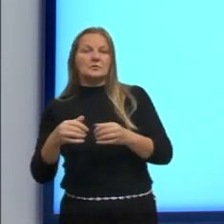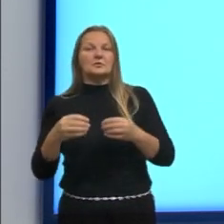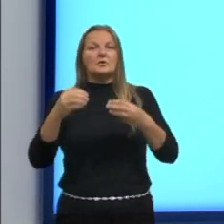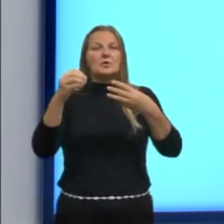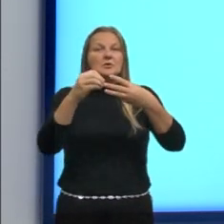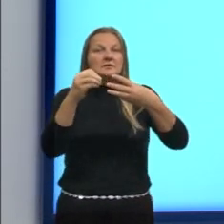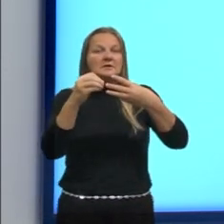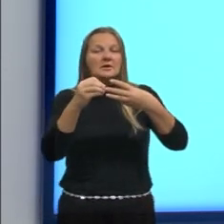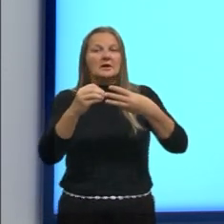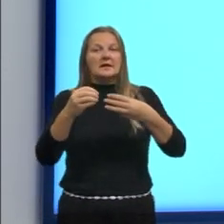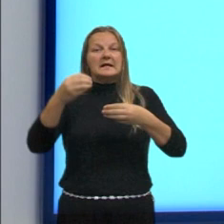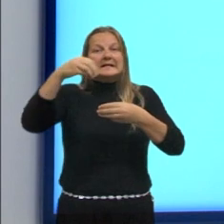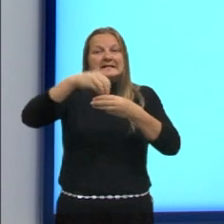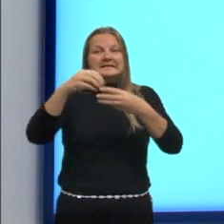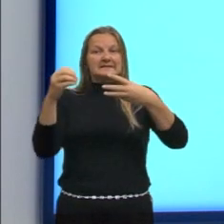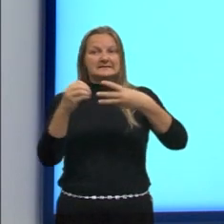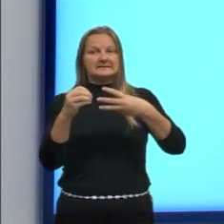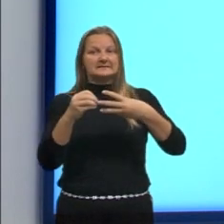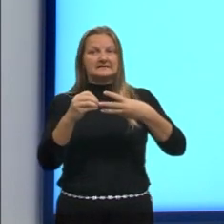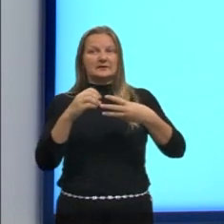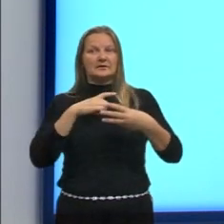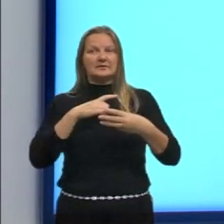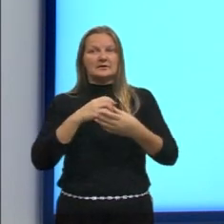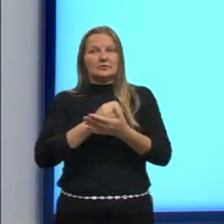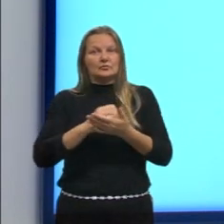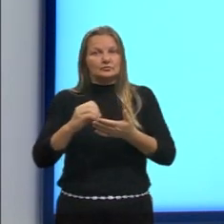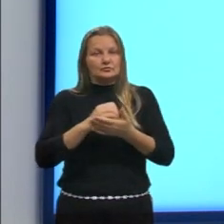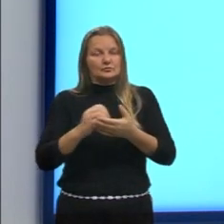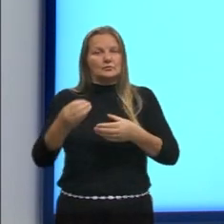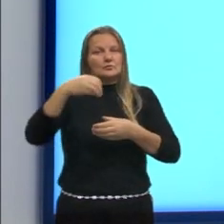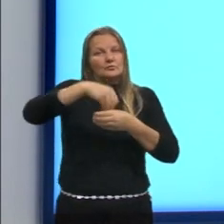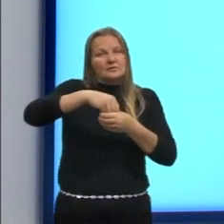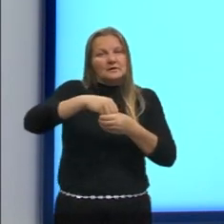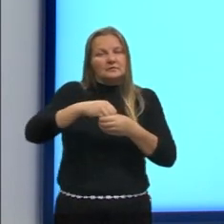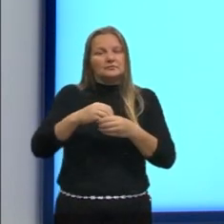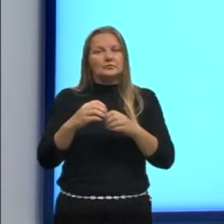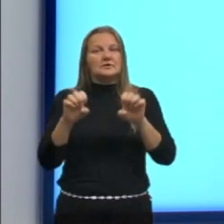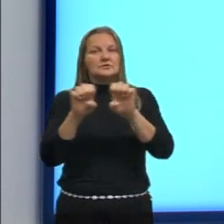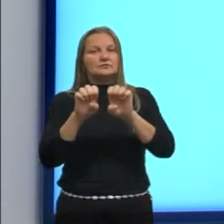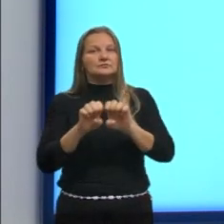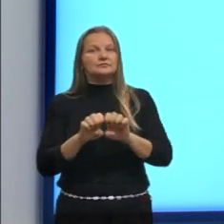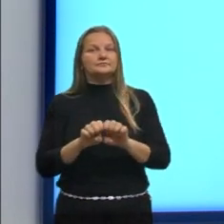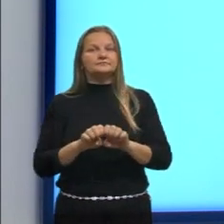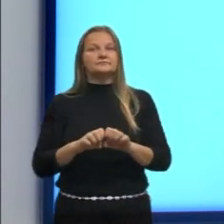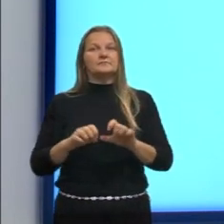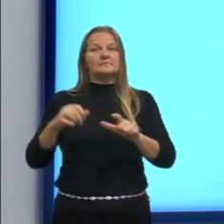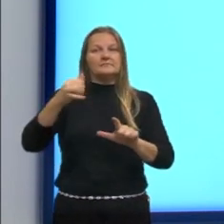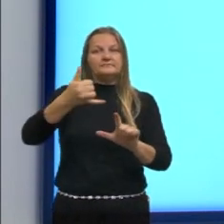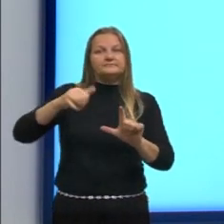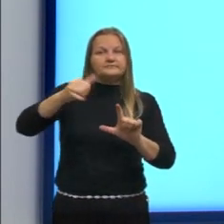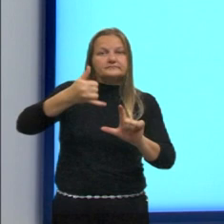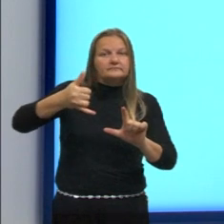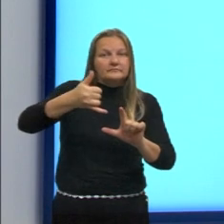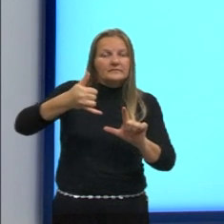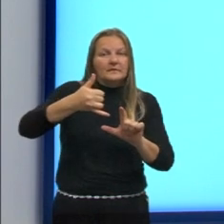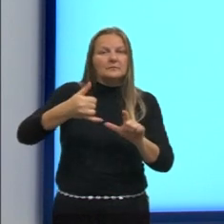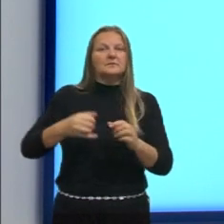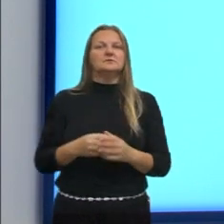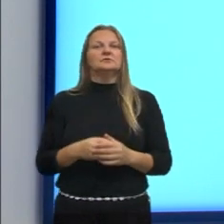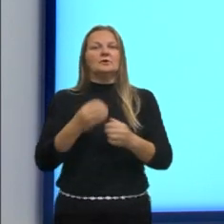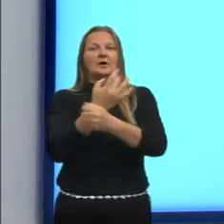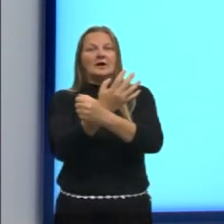porque a célula é constituída de compostos orgânicos como os carboidratos lipídios as proteínas e o ácido nucleico